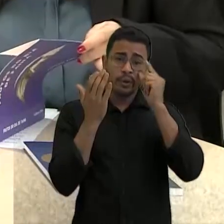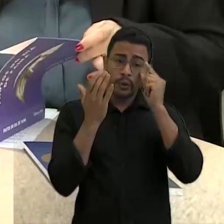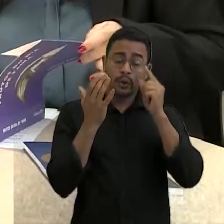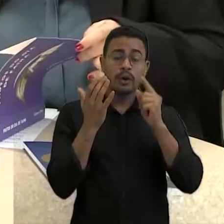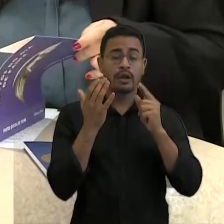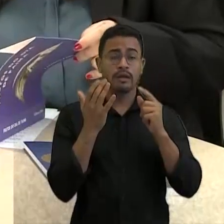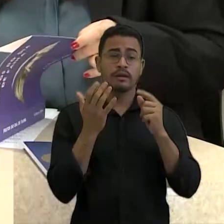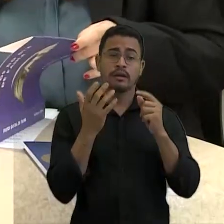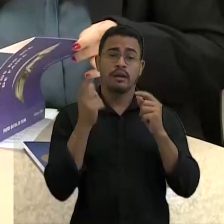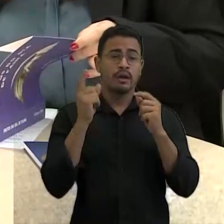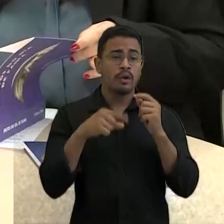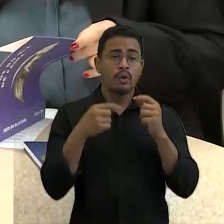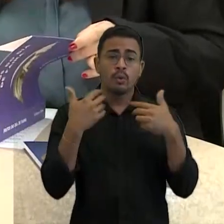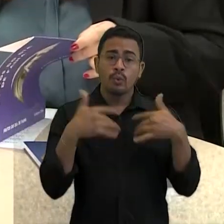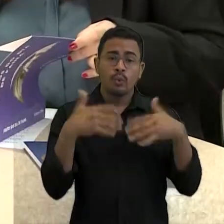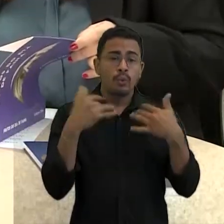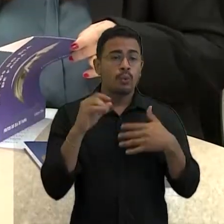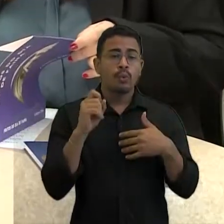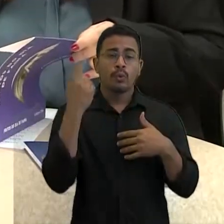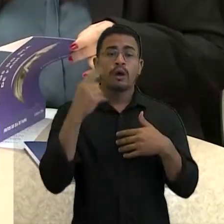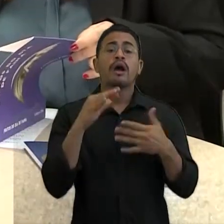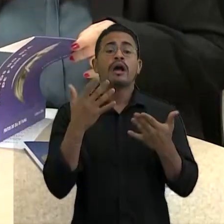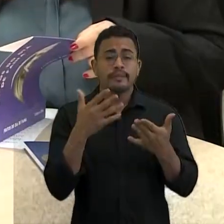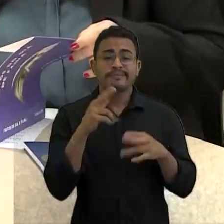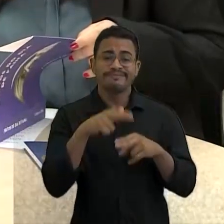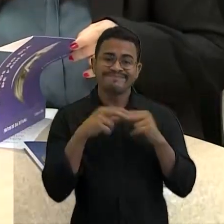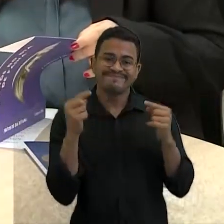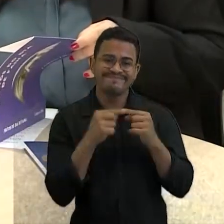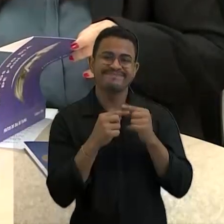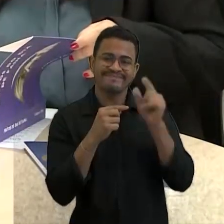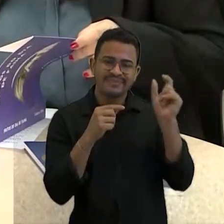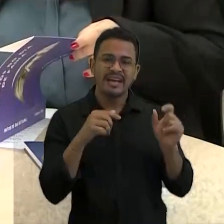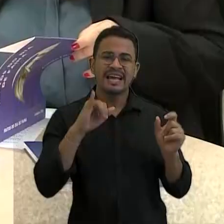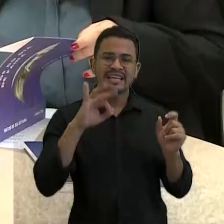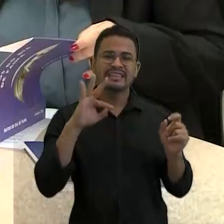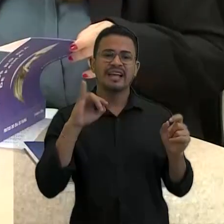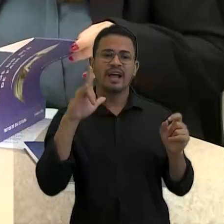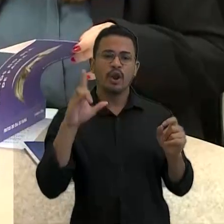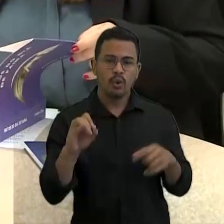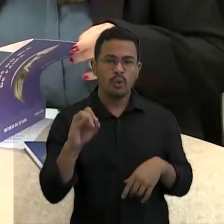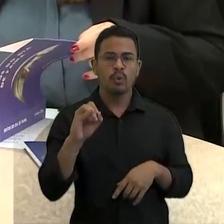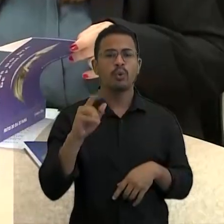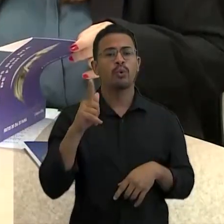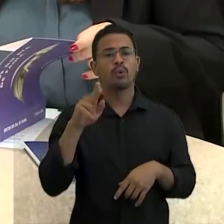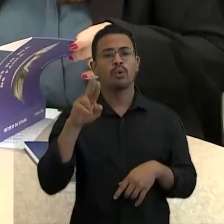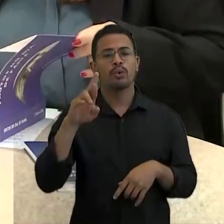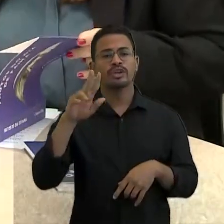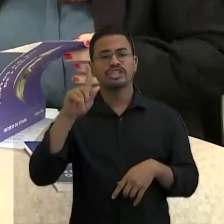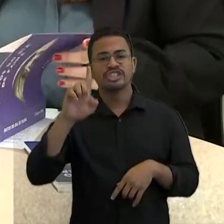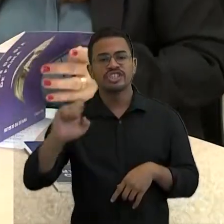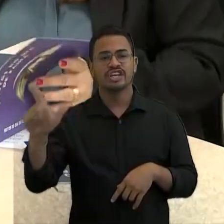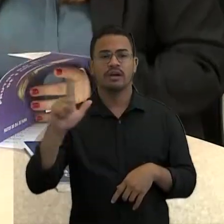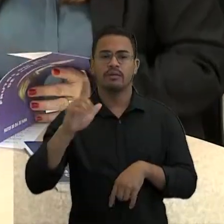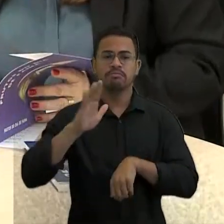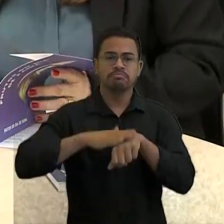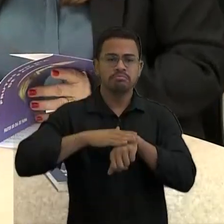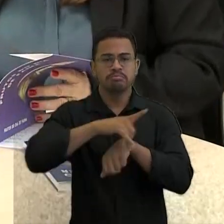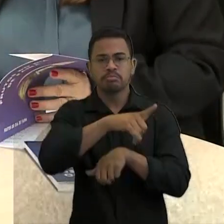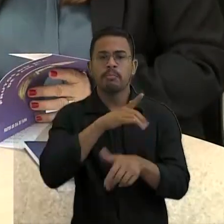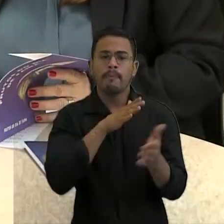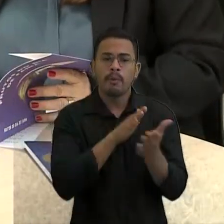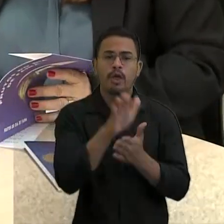melhor do que Ítalo Gurgel, num texto que ele publicou no Diário